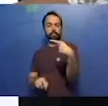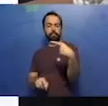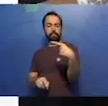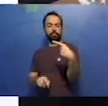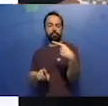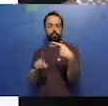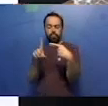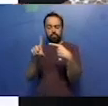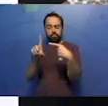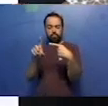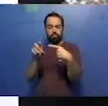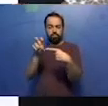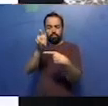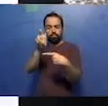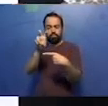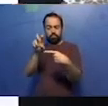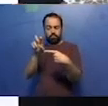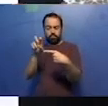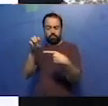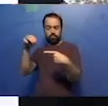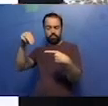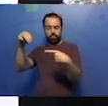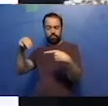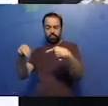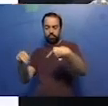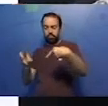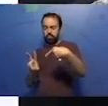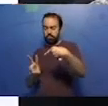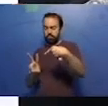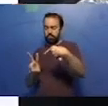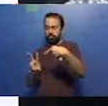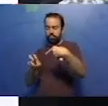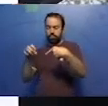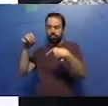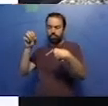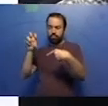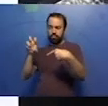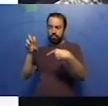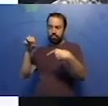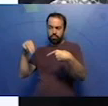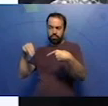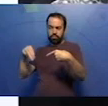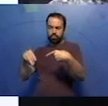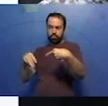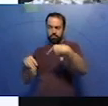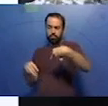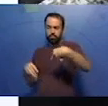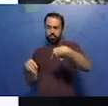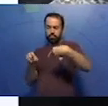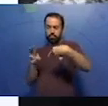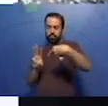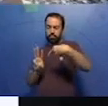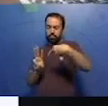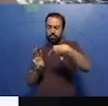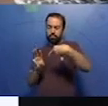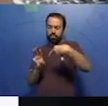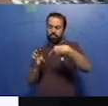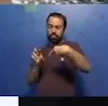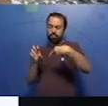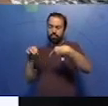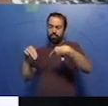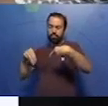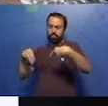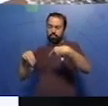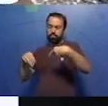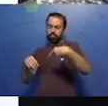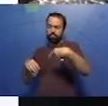Quando ele chegou no 2, mais 5 minutos. Então, vamos contar de 5 em 5, como se esse ponteiro estivesse saindo